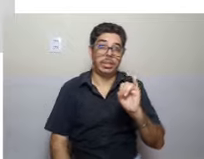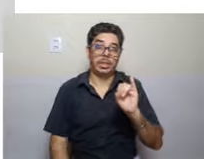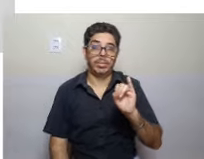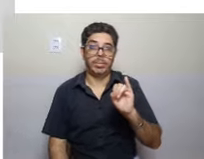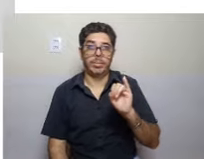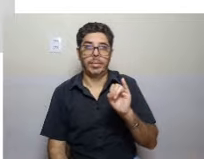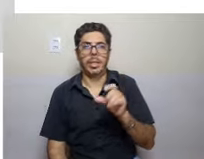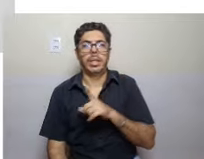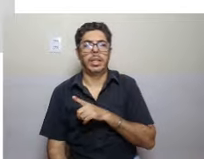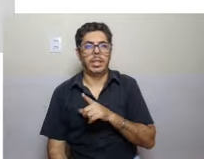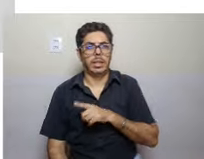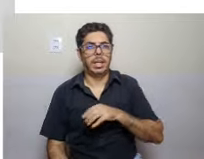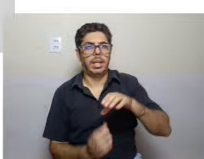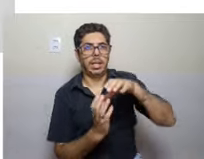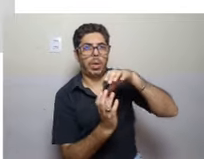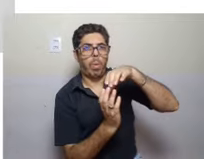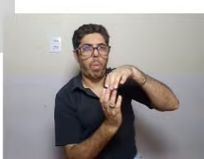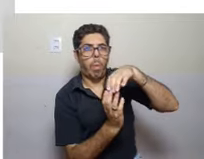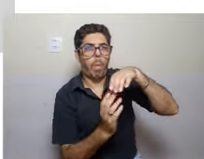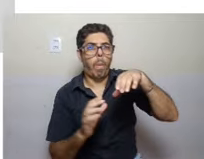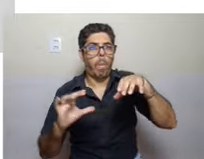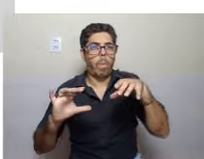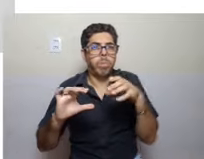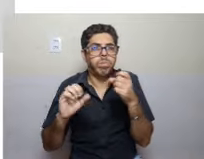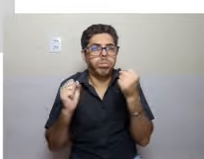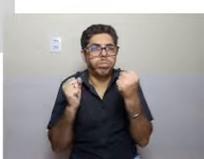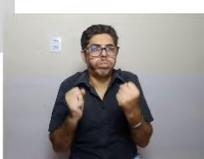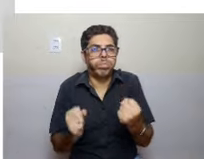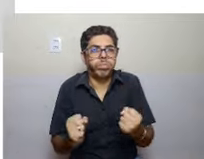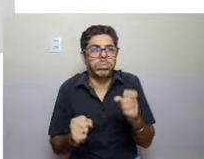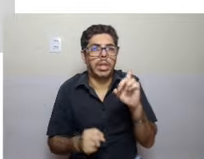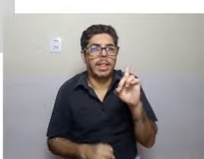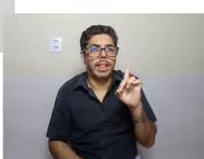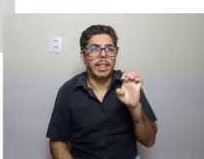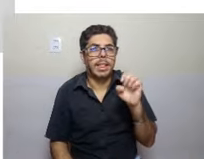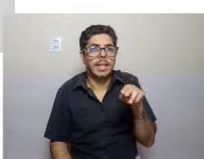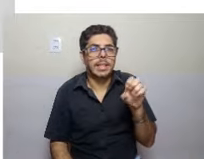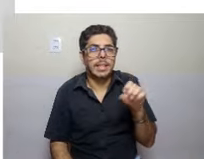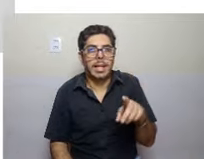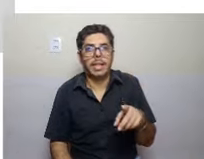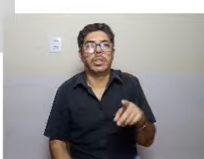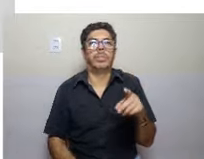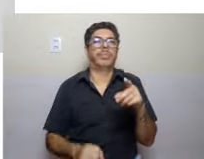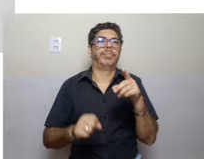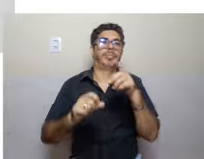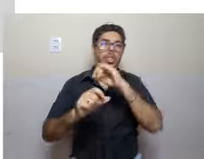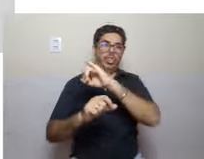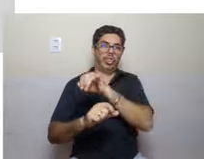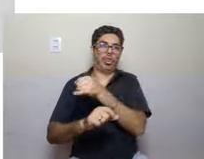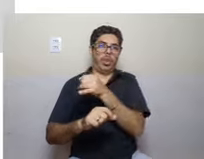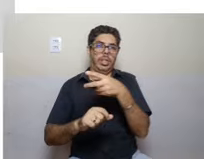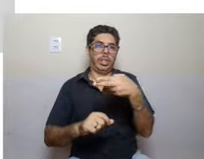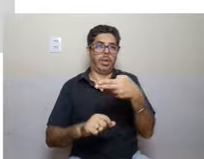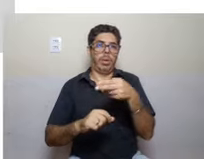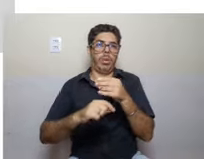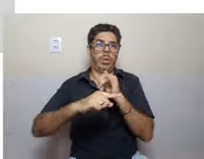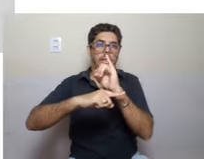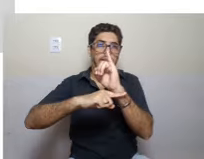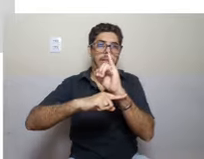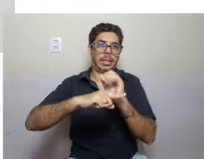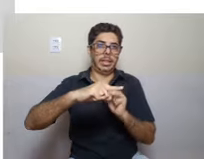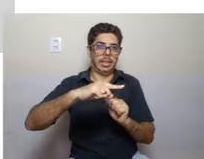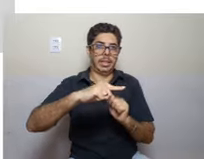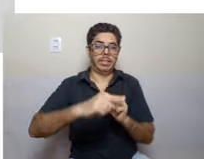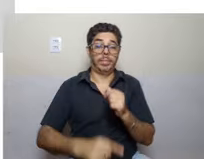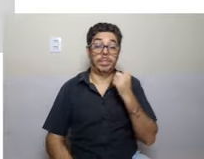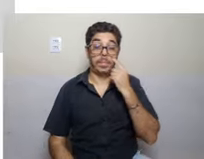Podemos definir a densidade de corrente como sendo a corrente por unidade de área. Se nós usarmos a expressão para corrente que eu